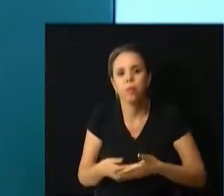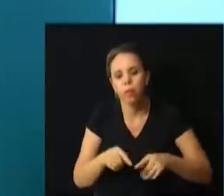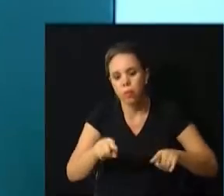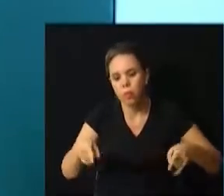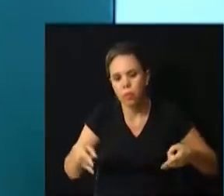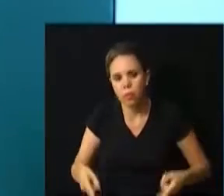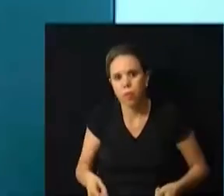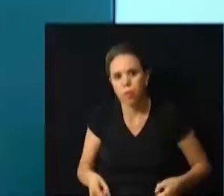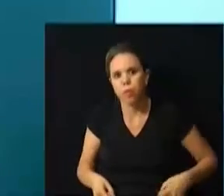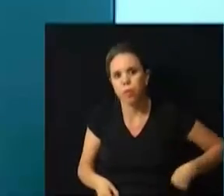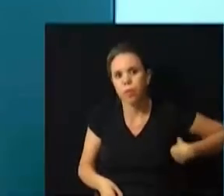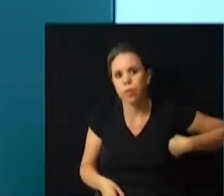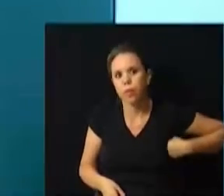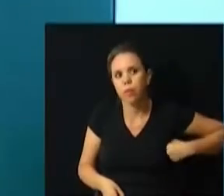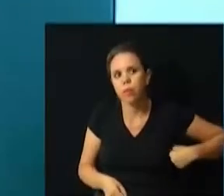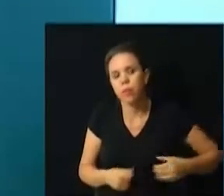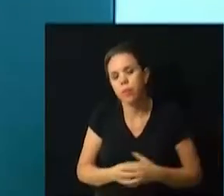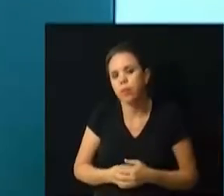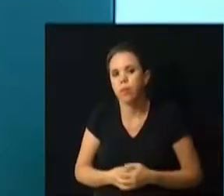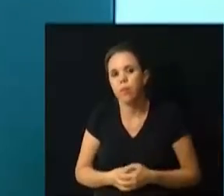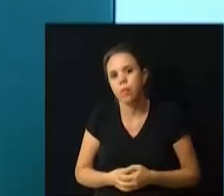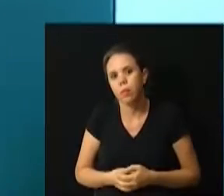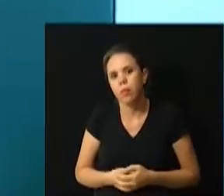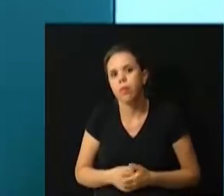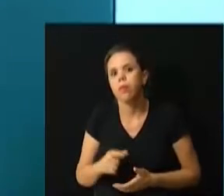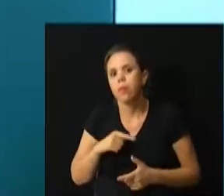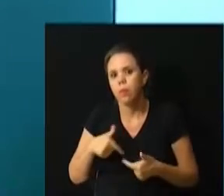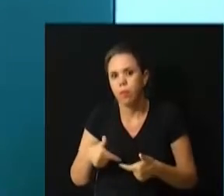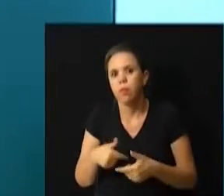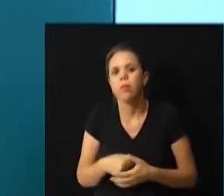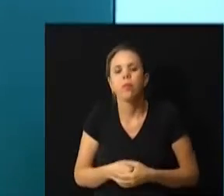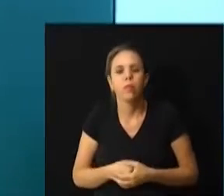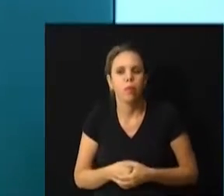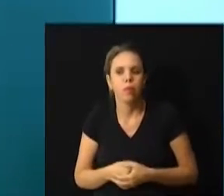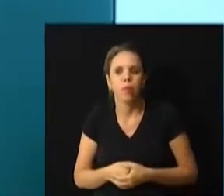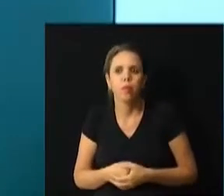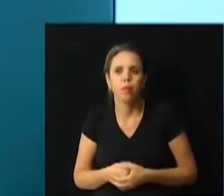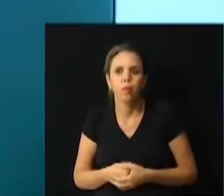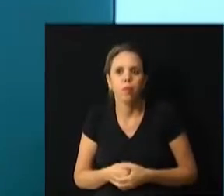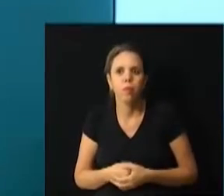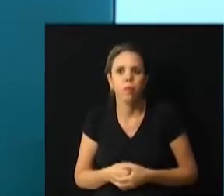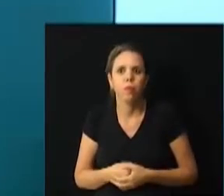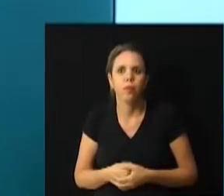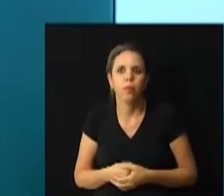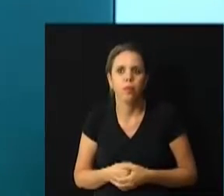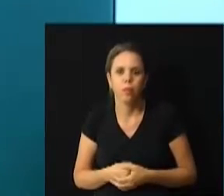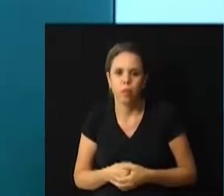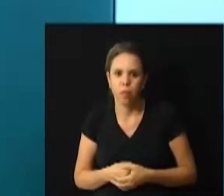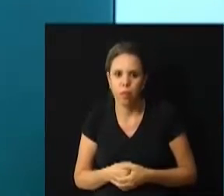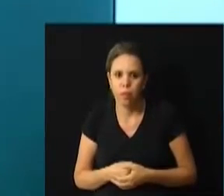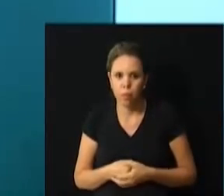programar aqui o quarto dele, o berço e tal. Você já está tendo uma ação preventiva. Então,